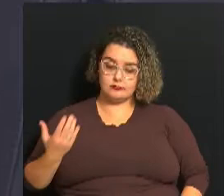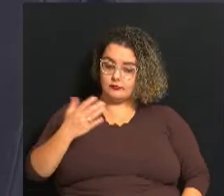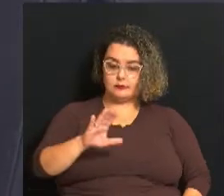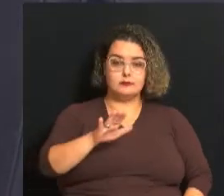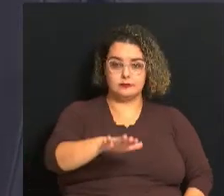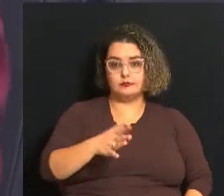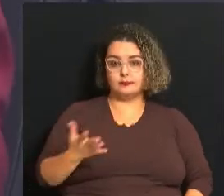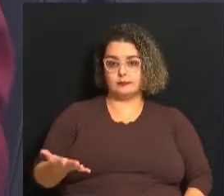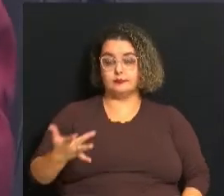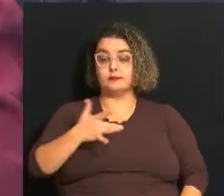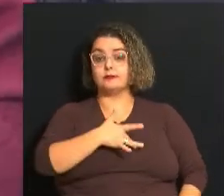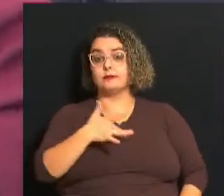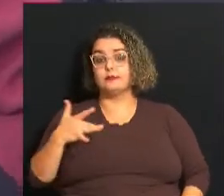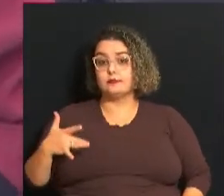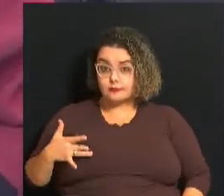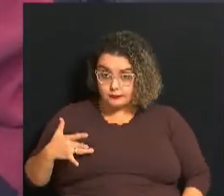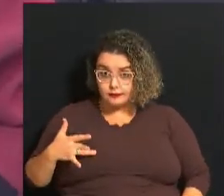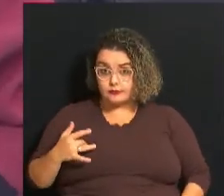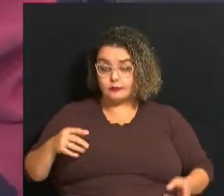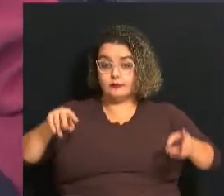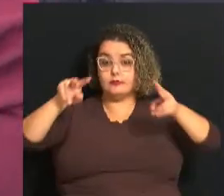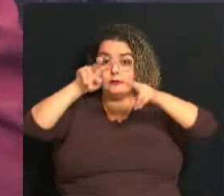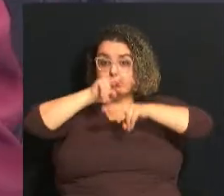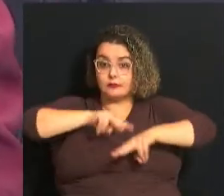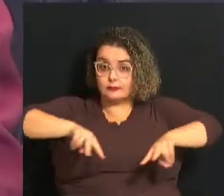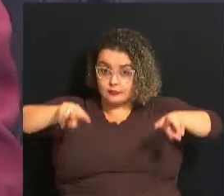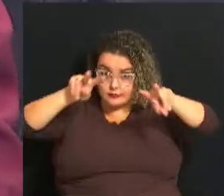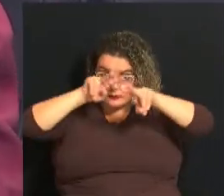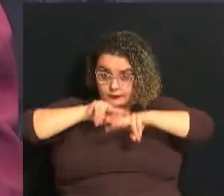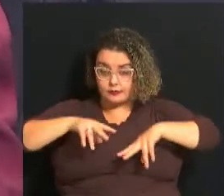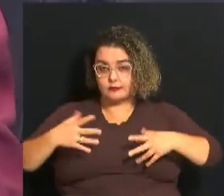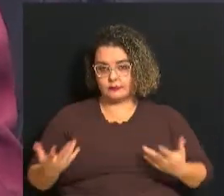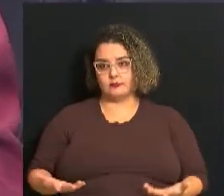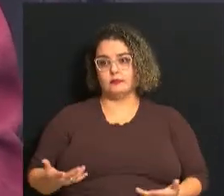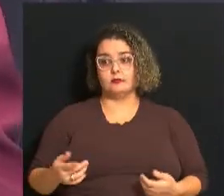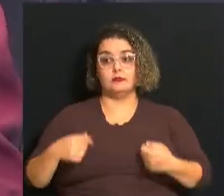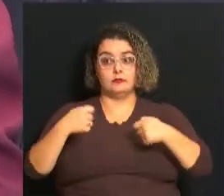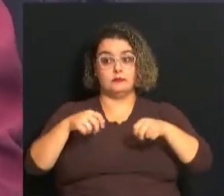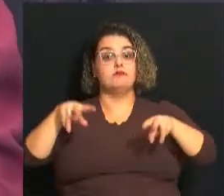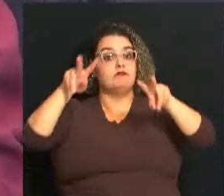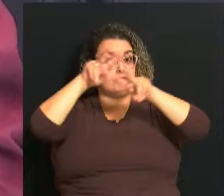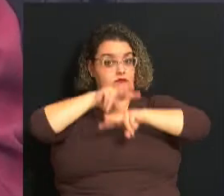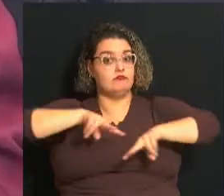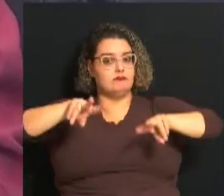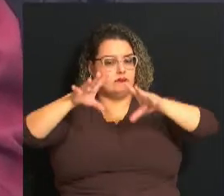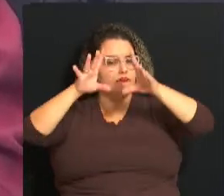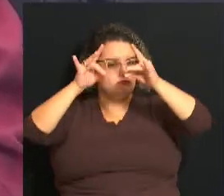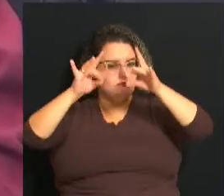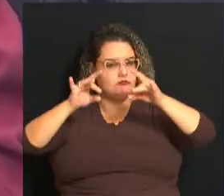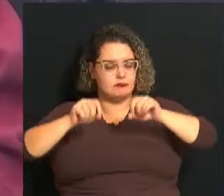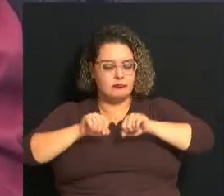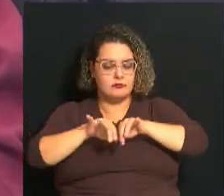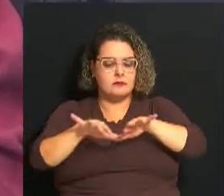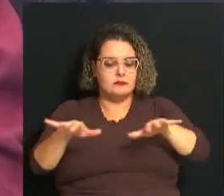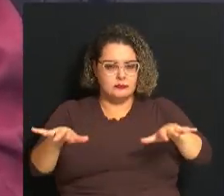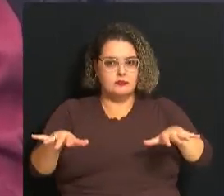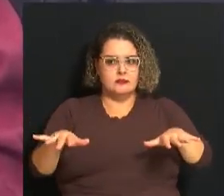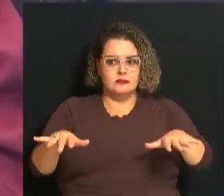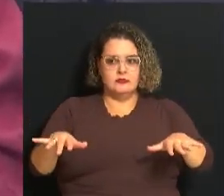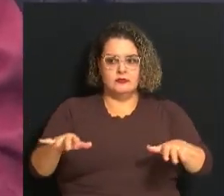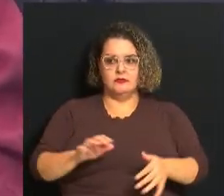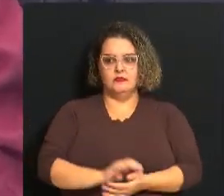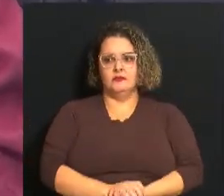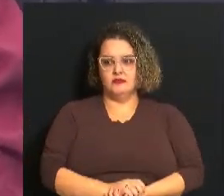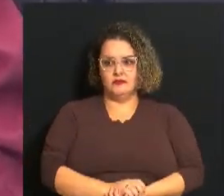então na saúde isso é muito visível tá a gente precisa saber enxergar e destrinchar melhor isso eu assim tô